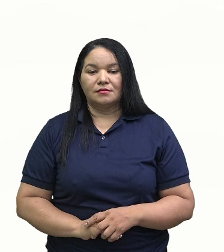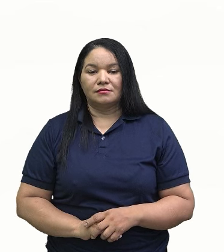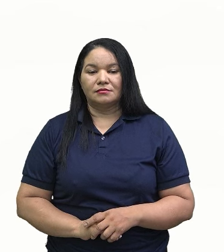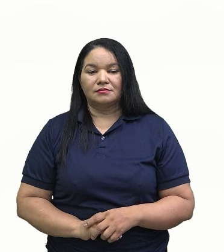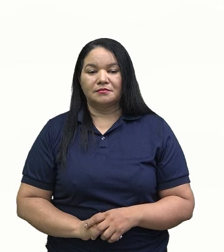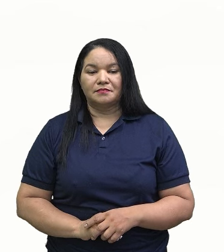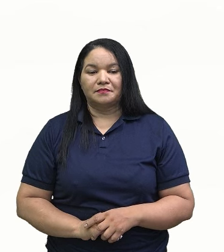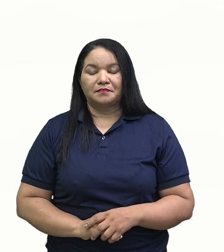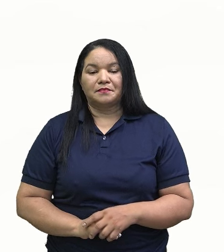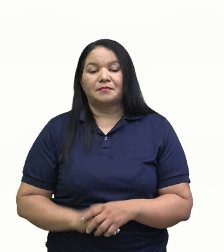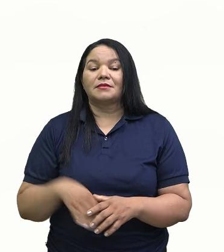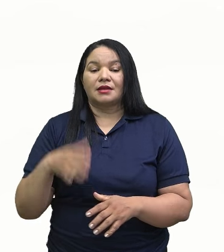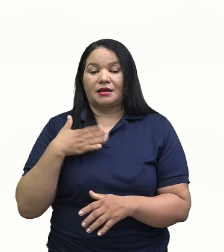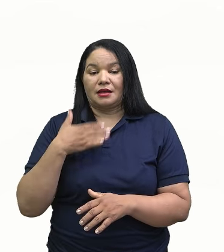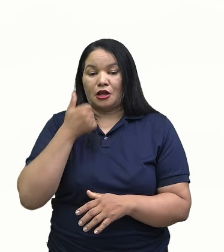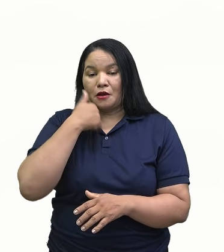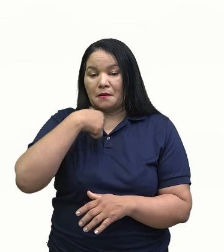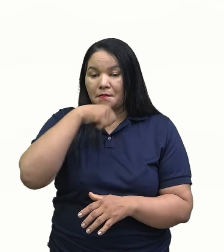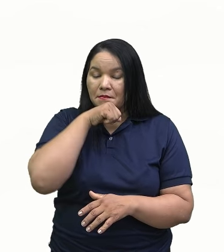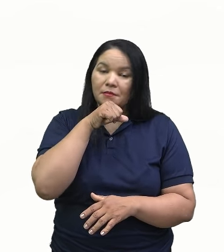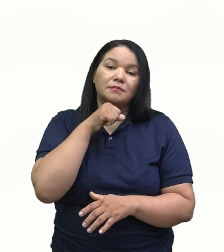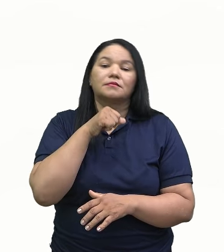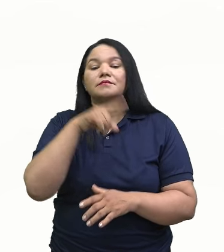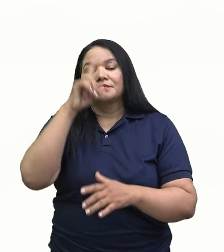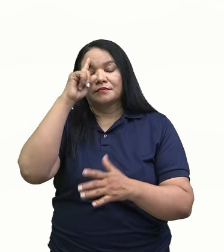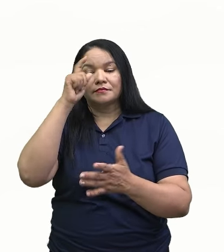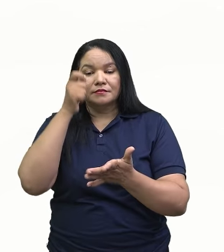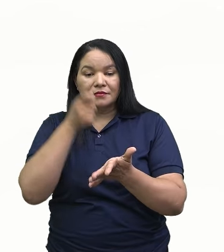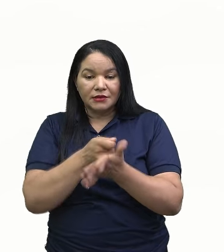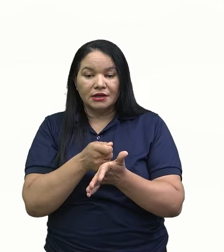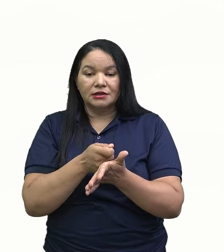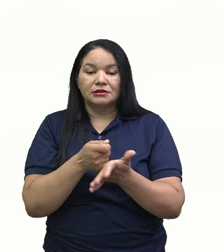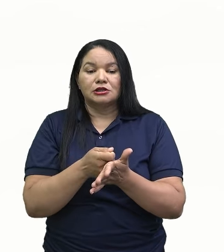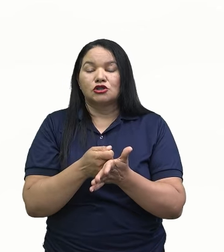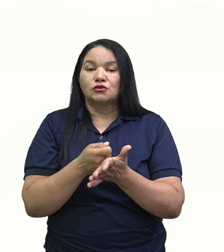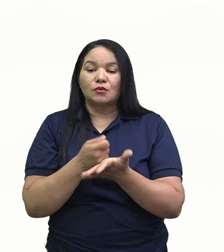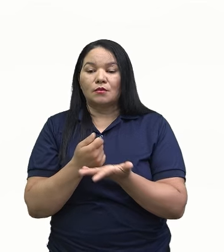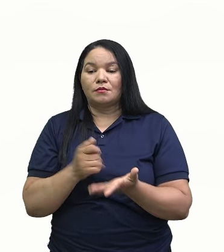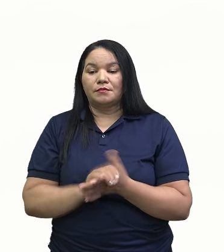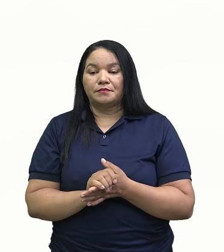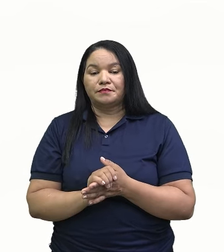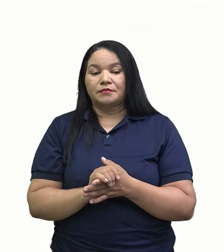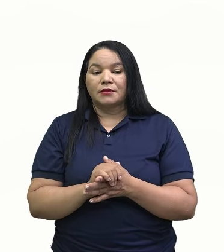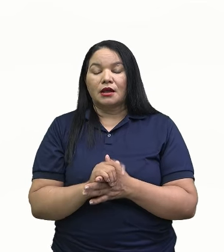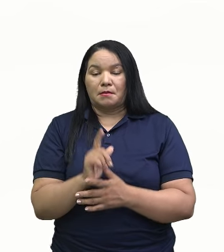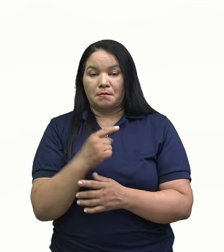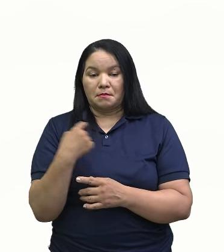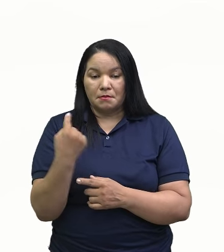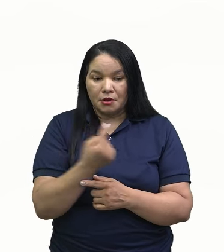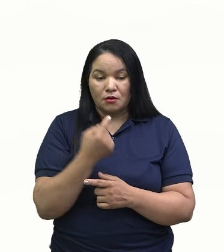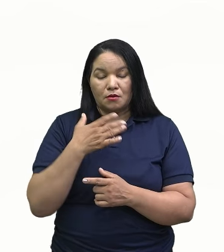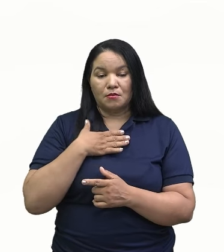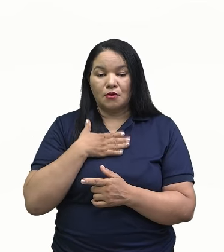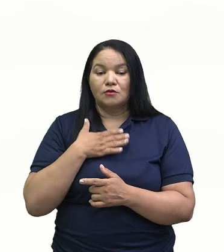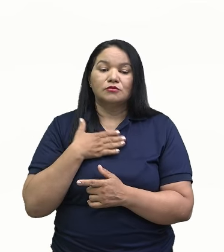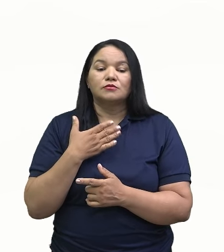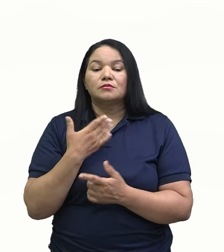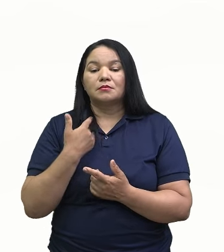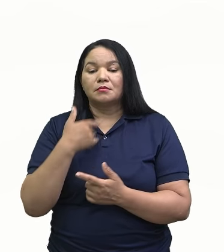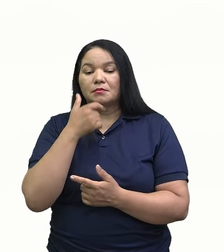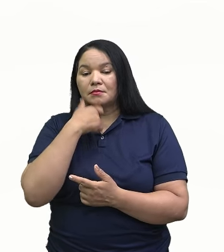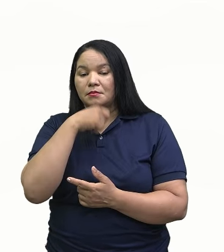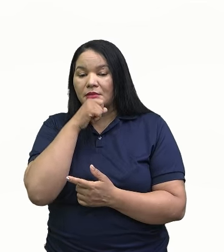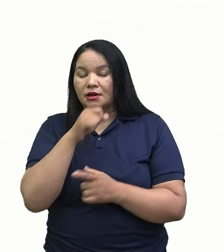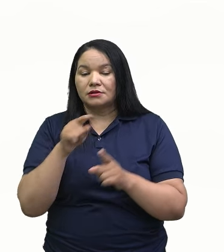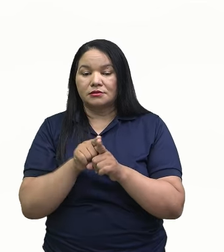Minha mãe intervém em todas as decisões, os meus pais intervêm nas minhas decisões. Perceba que aqui,